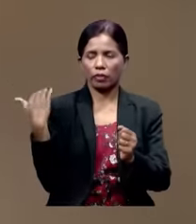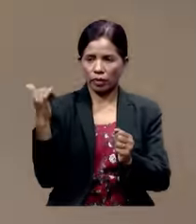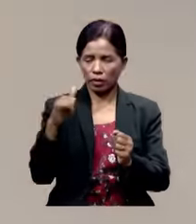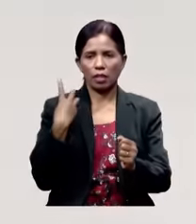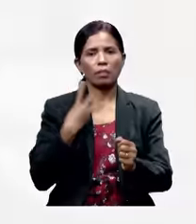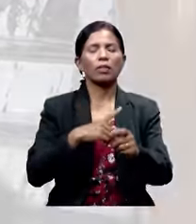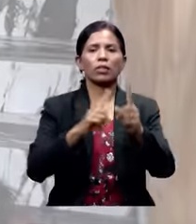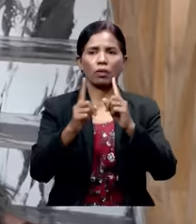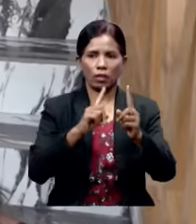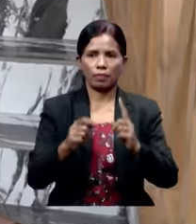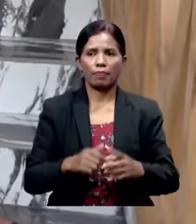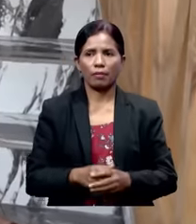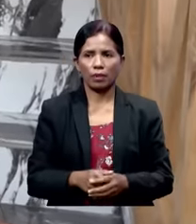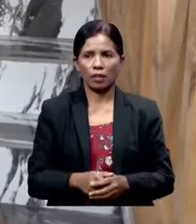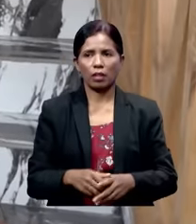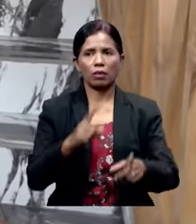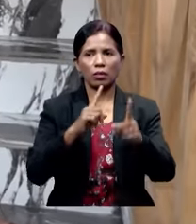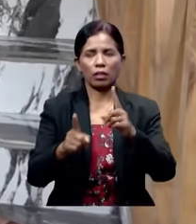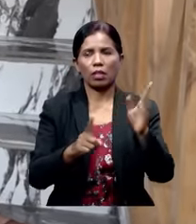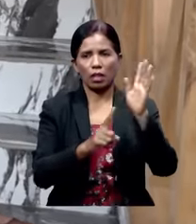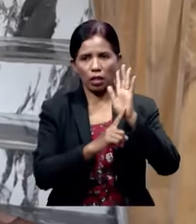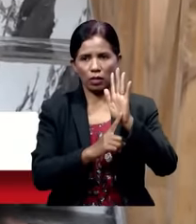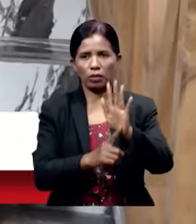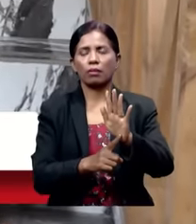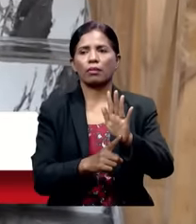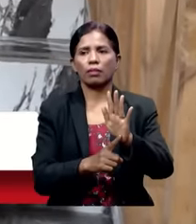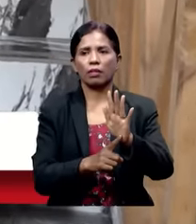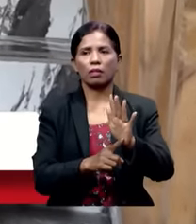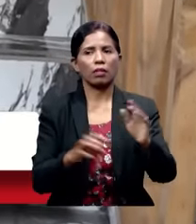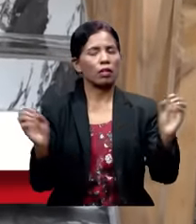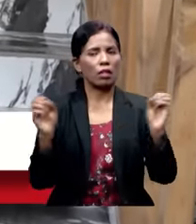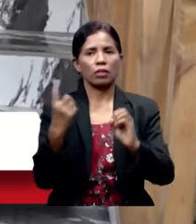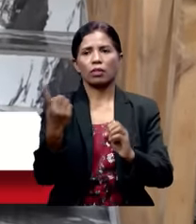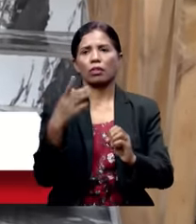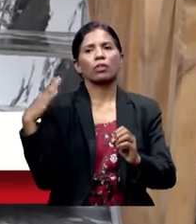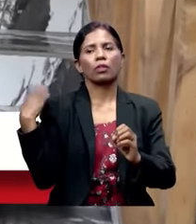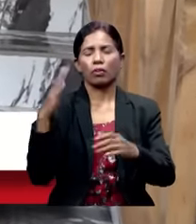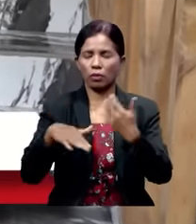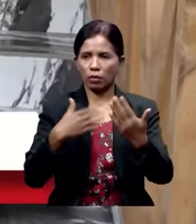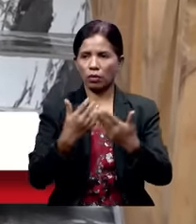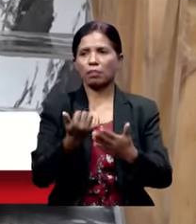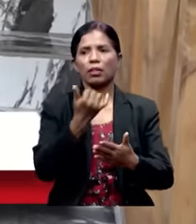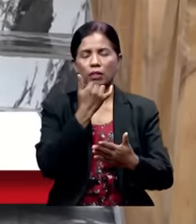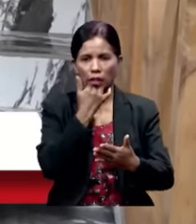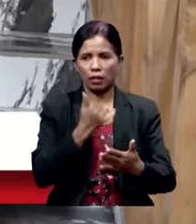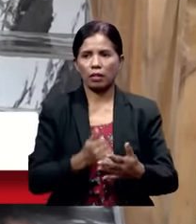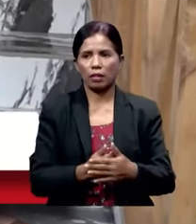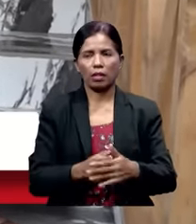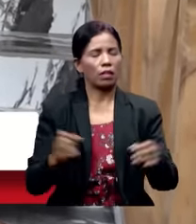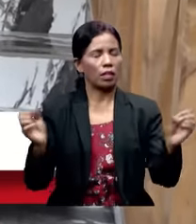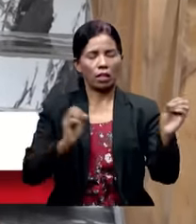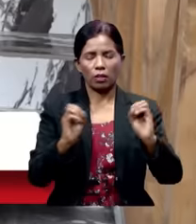koalia se koalia se hatudu katak laos joven ho totu maksala laos